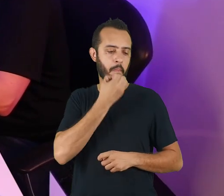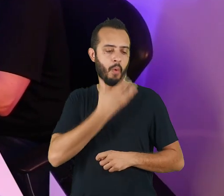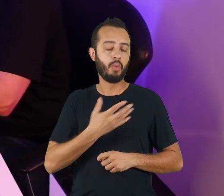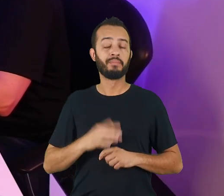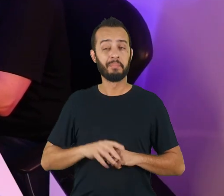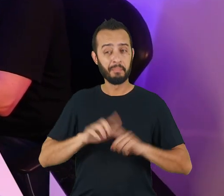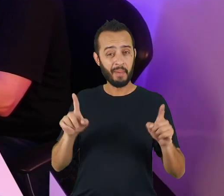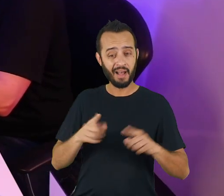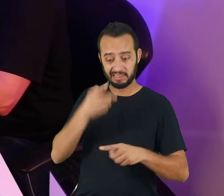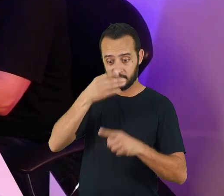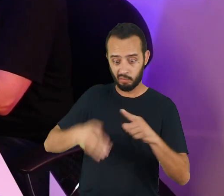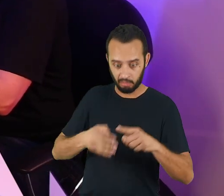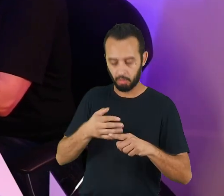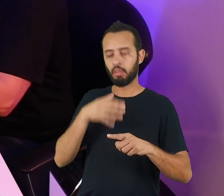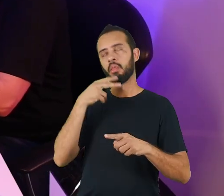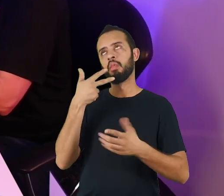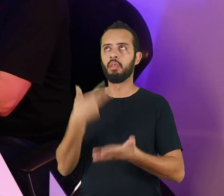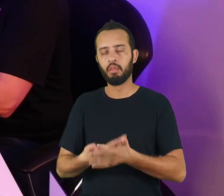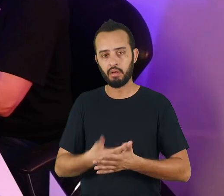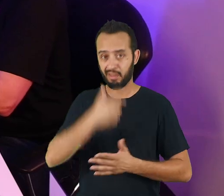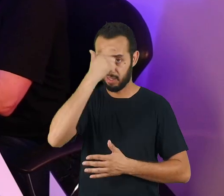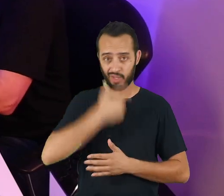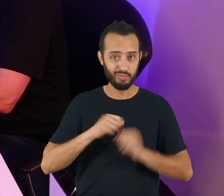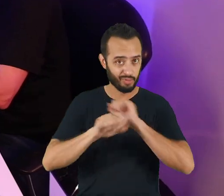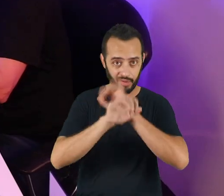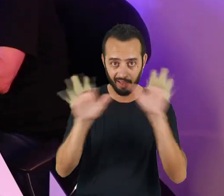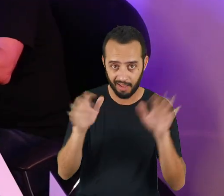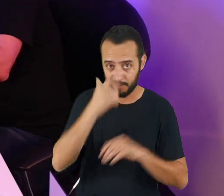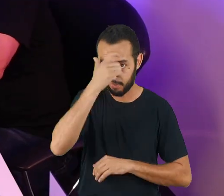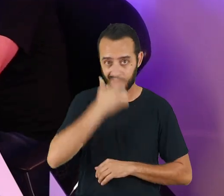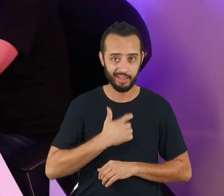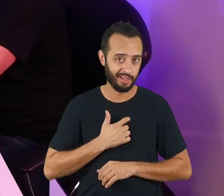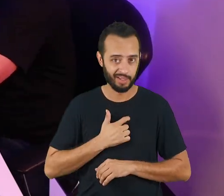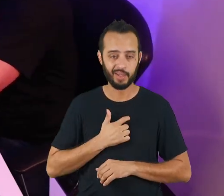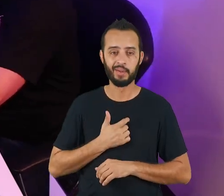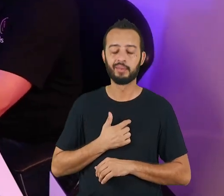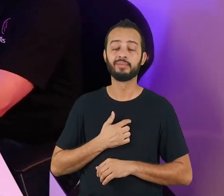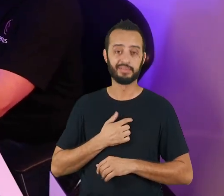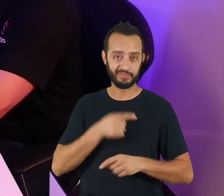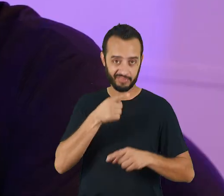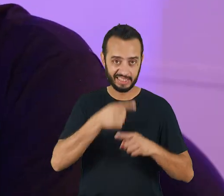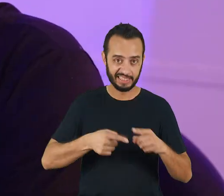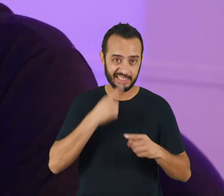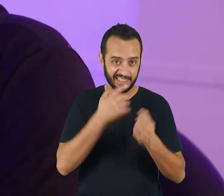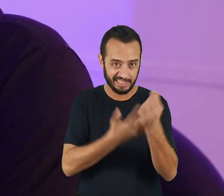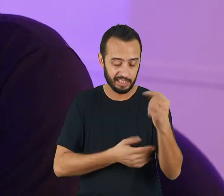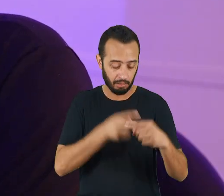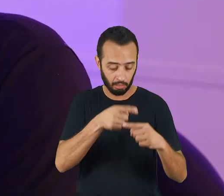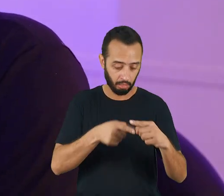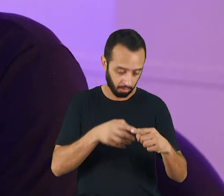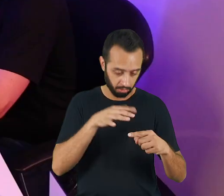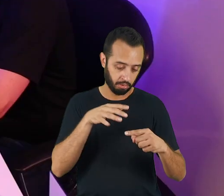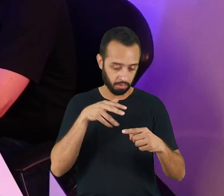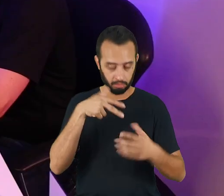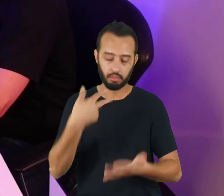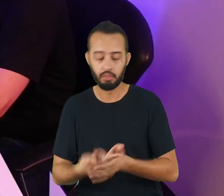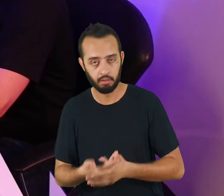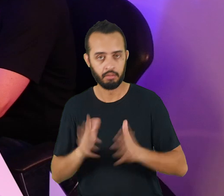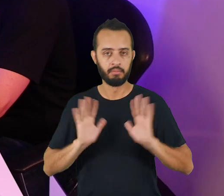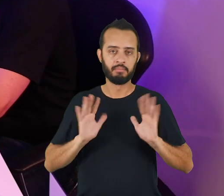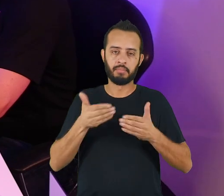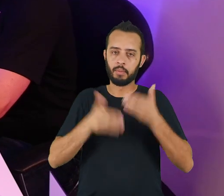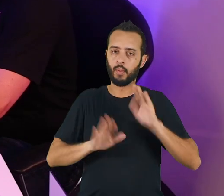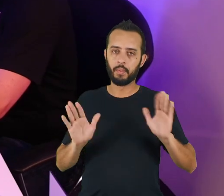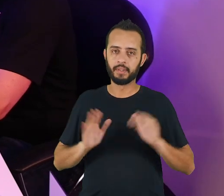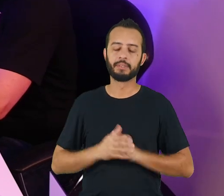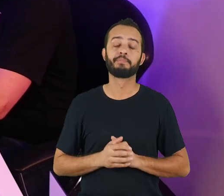você né se eu eu também para mim foi muito claro que eu não ia fazer medicina porque eu desmaiava quando eu via sangue você também né Aline é só de pensar então